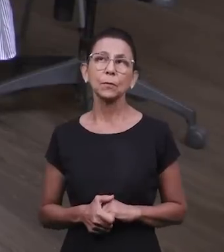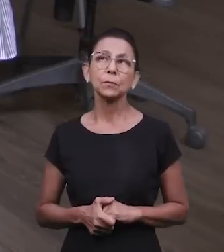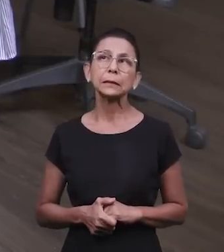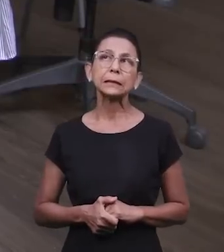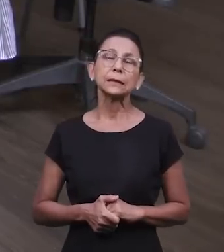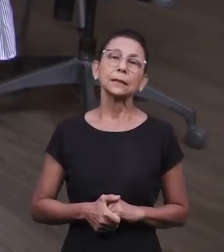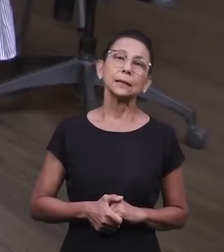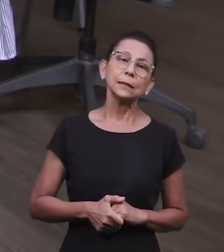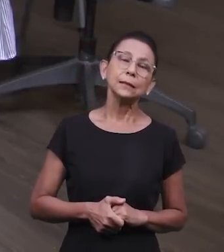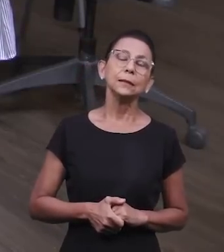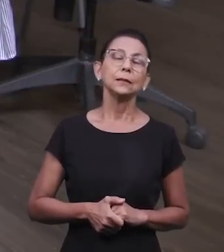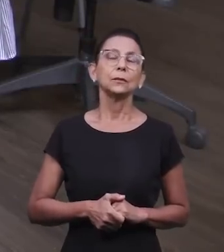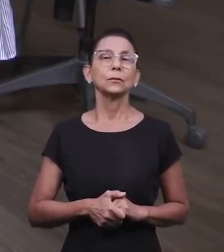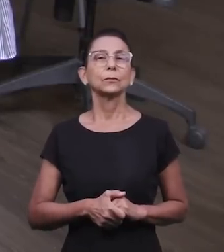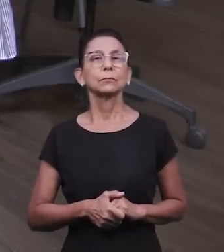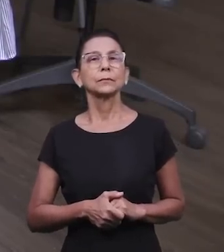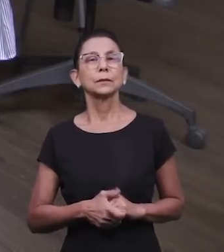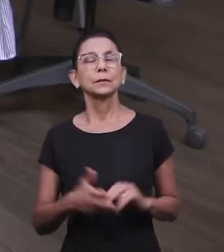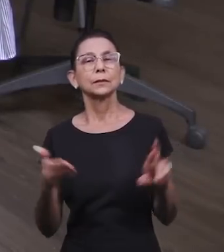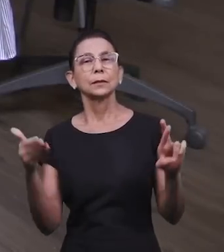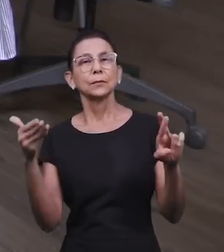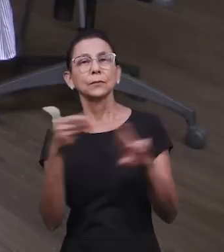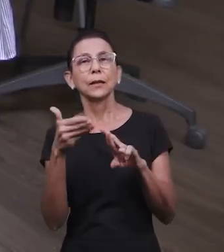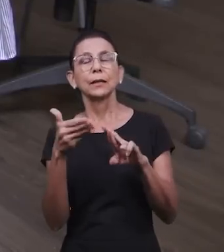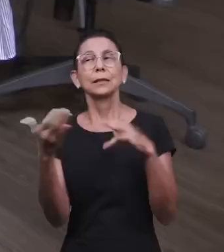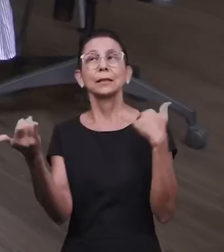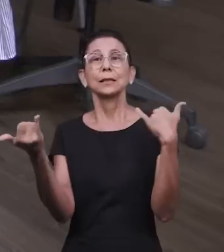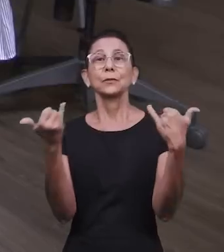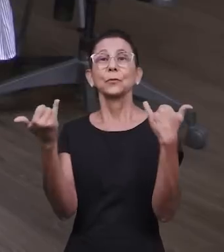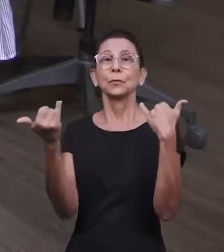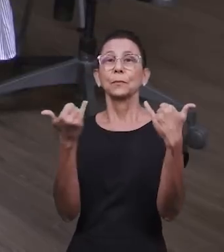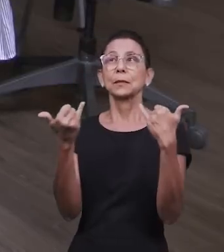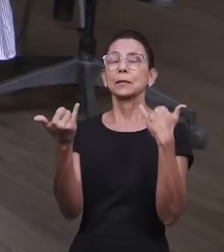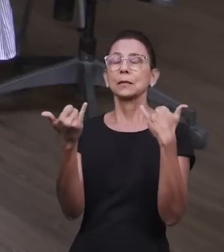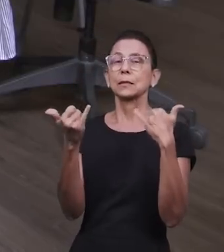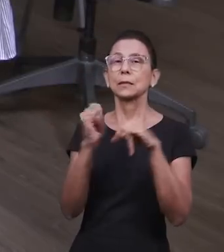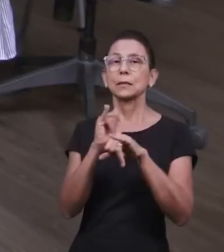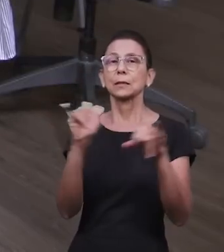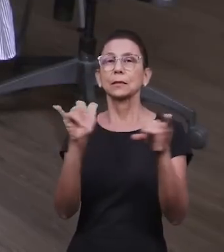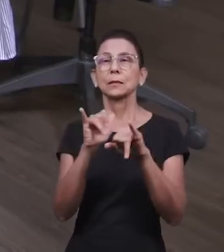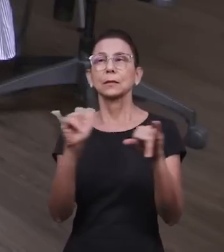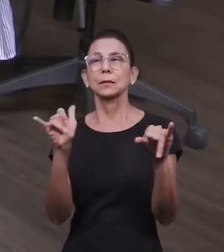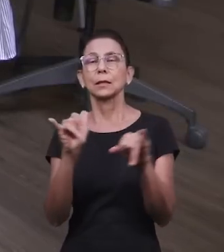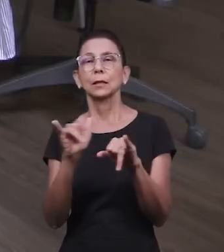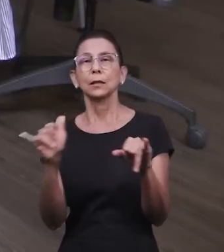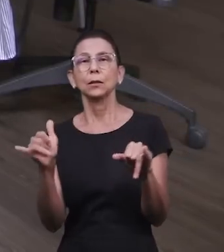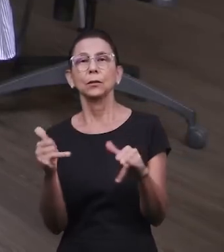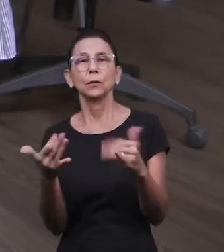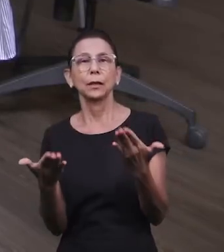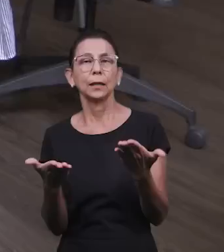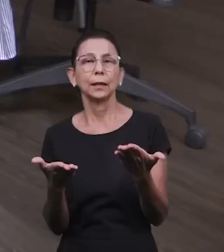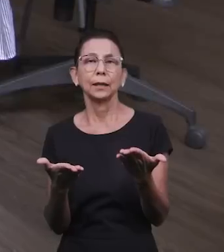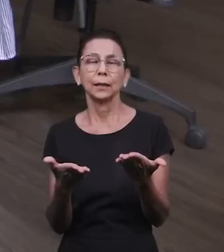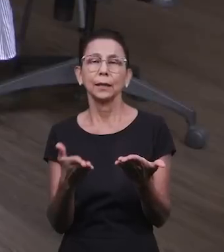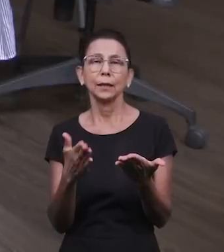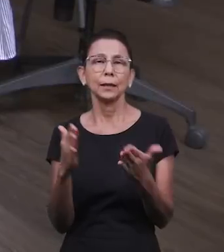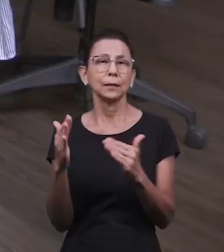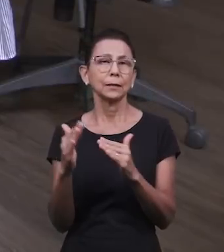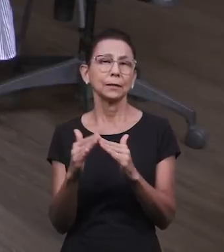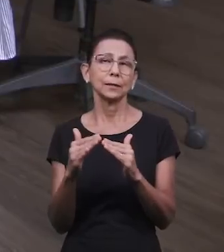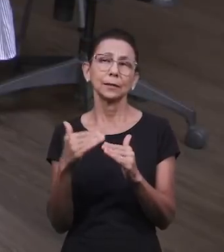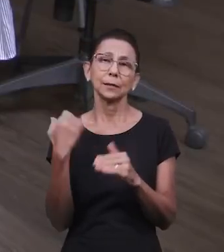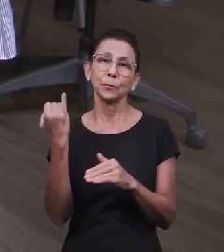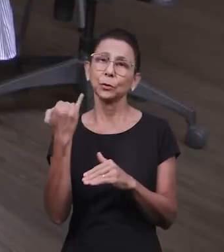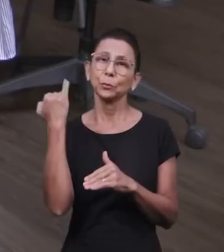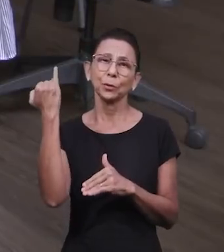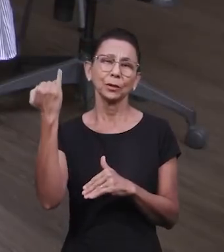dessa produção de informação, a gente não pode deixar isso em segundo plano, porque o mundo está